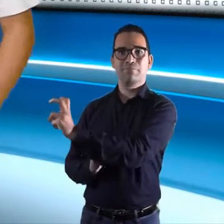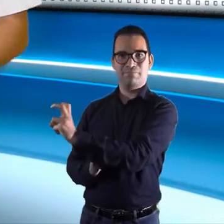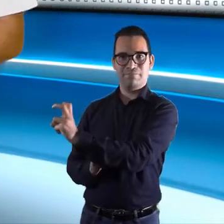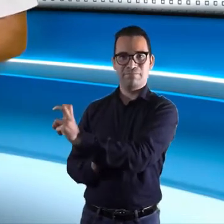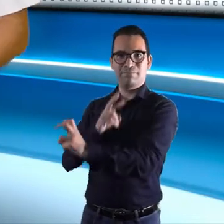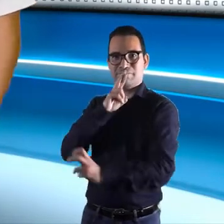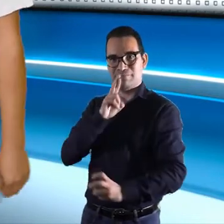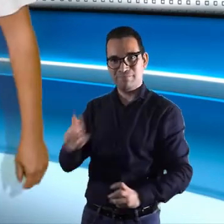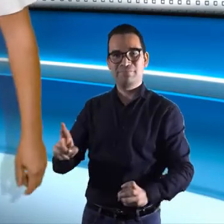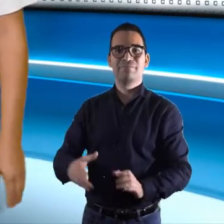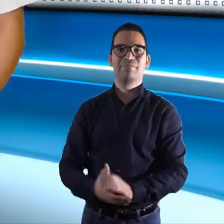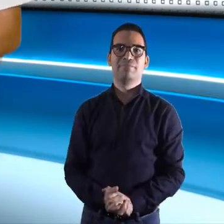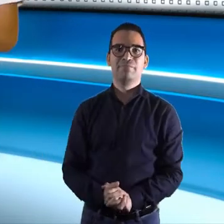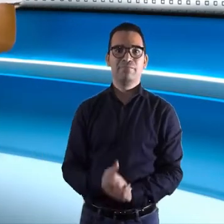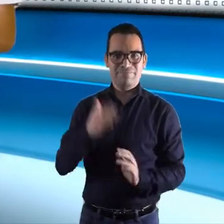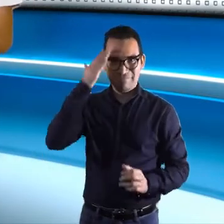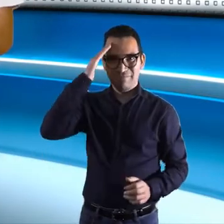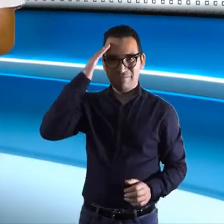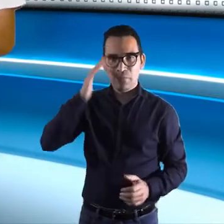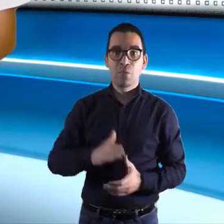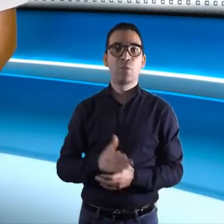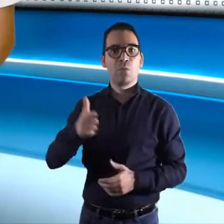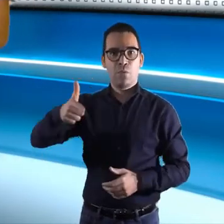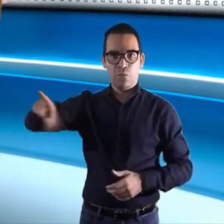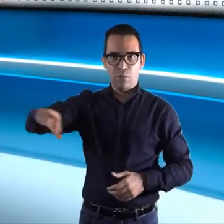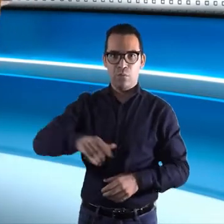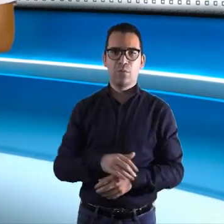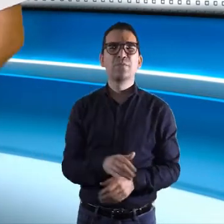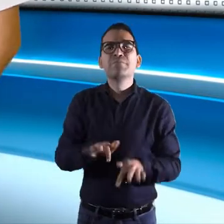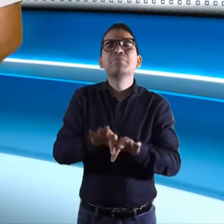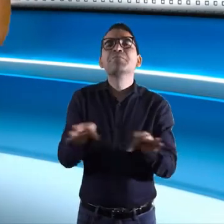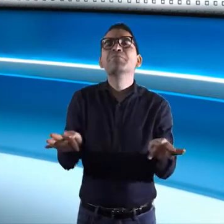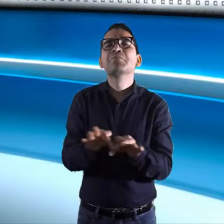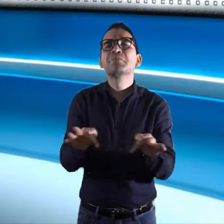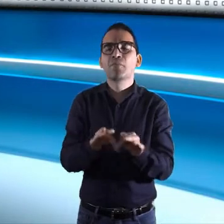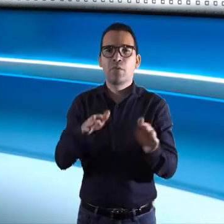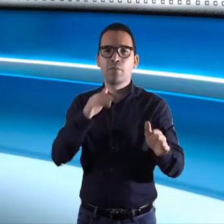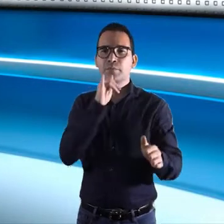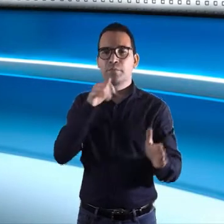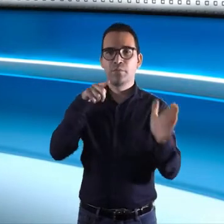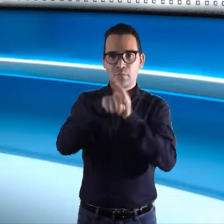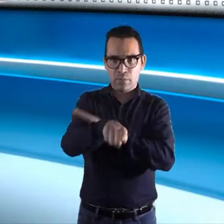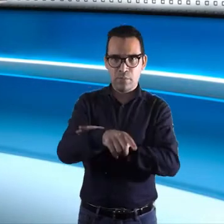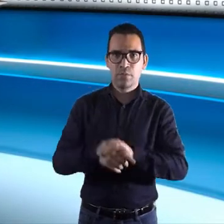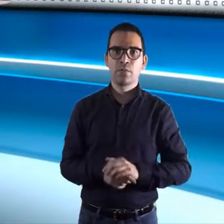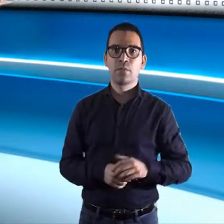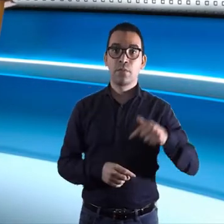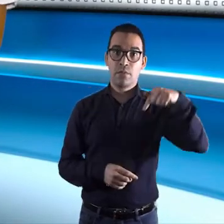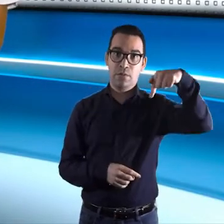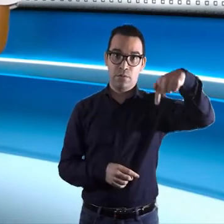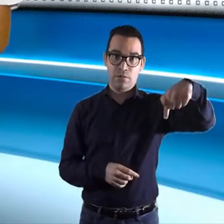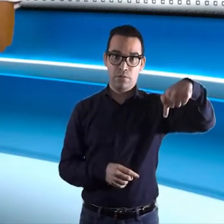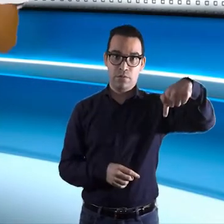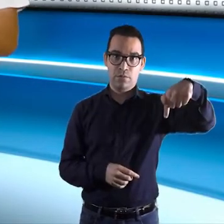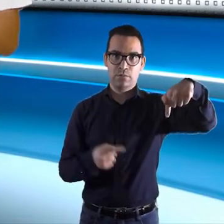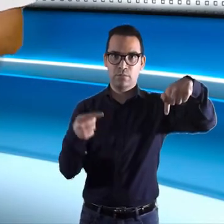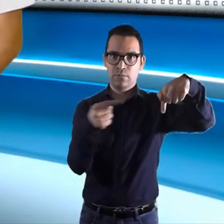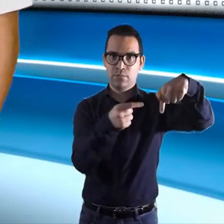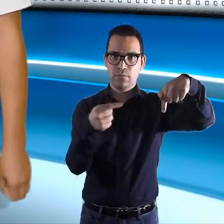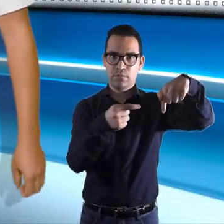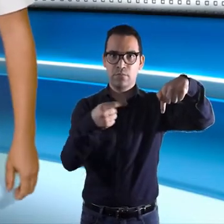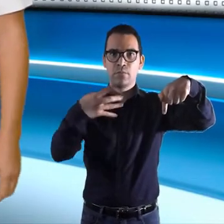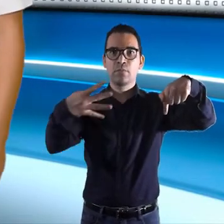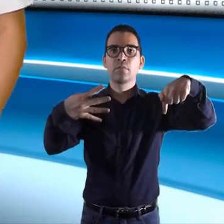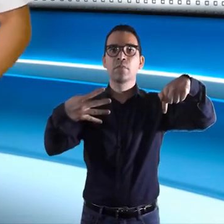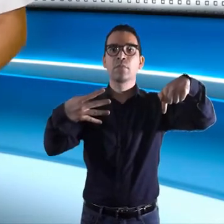Tranquilo? Vamos mais uma? Simples, olha só. Se eu perguntar quanto que é 7 menos